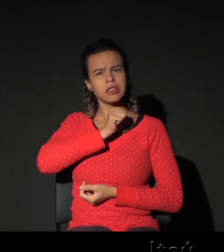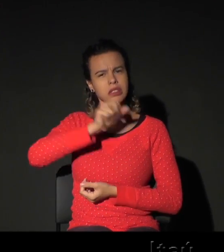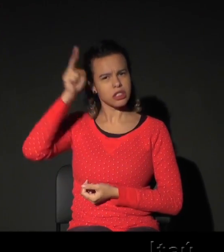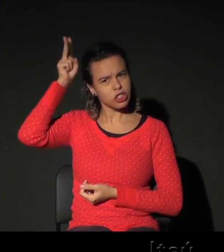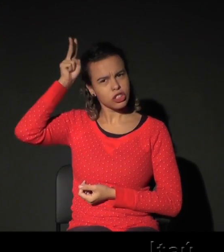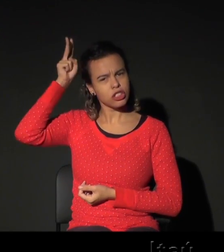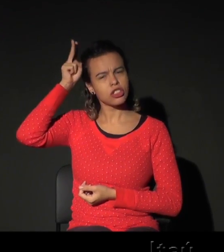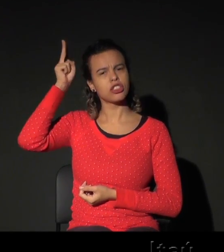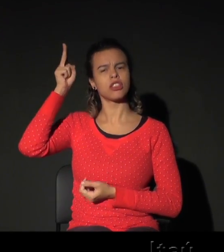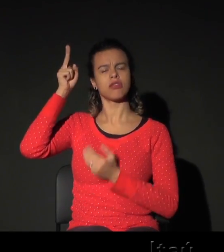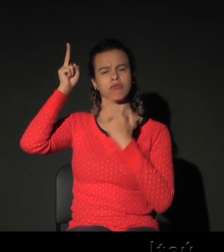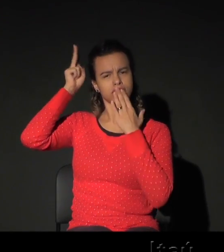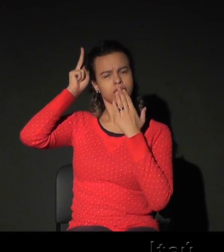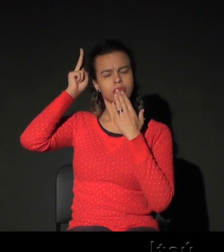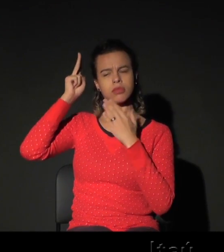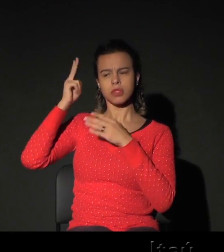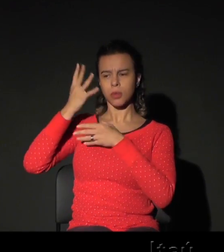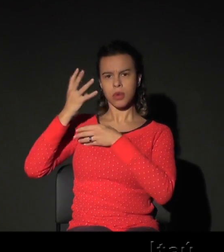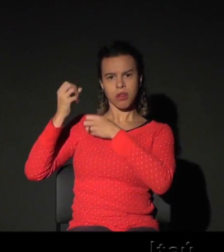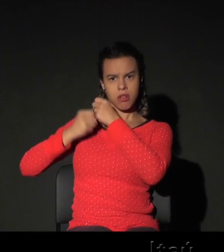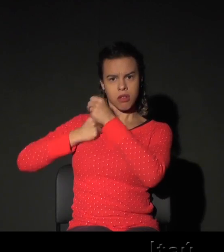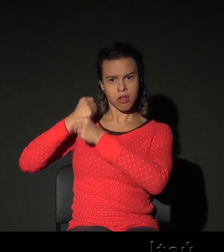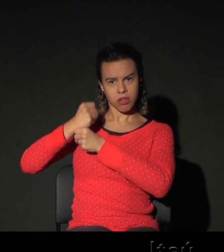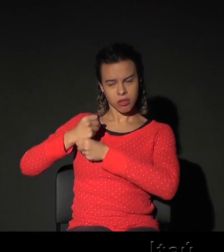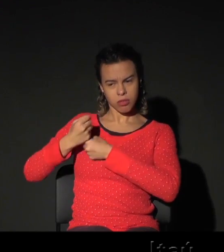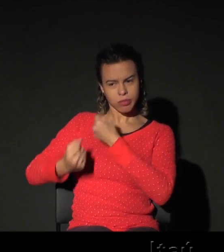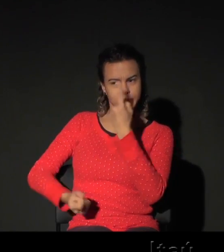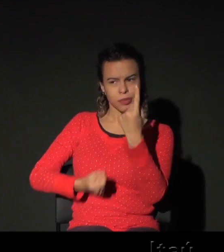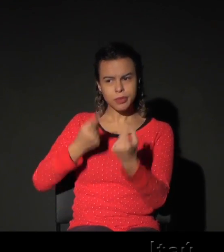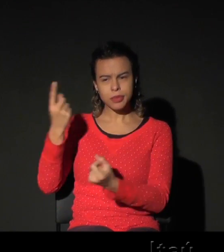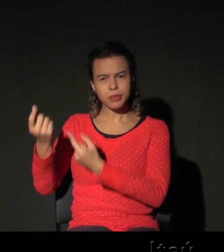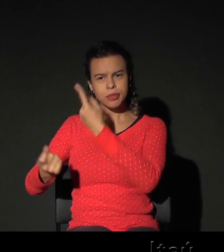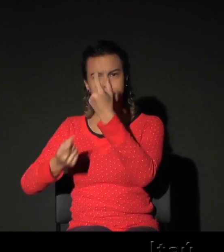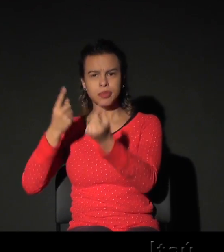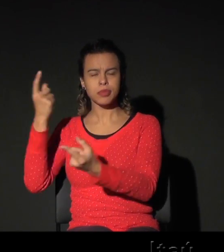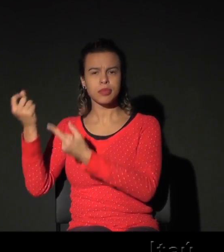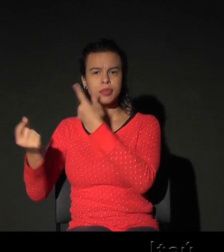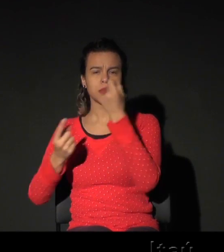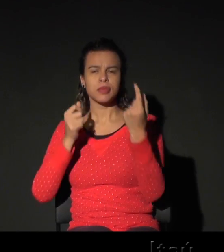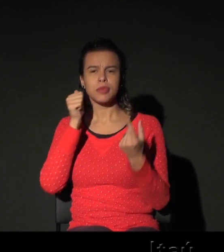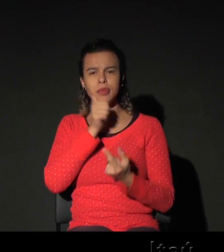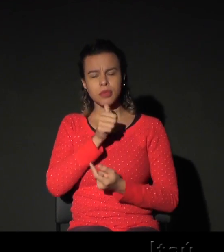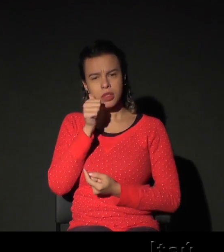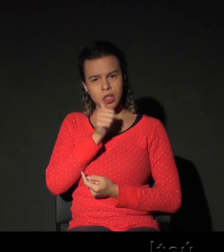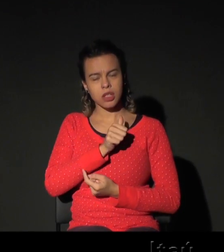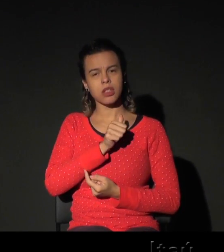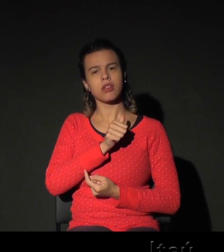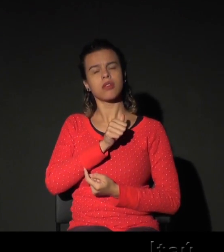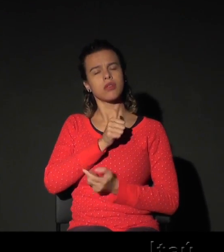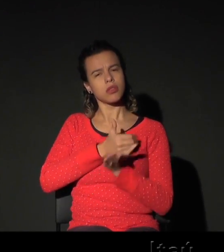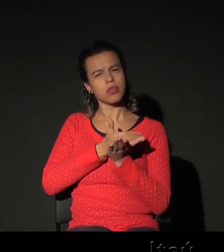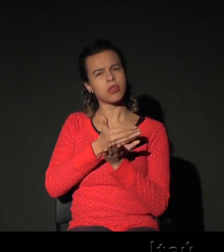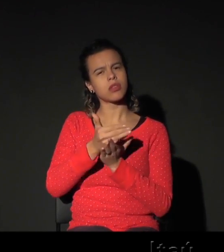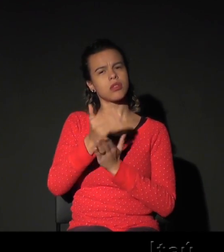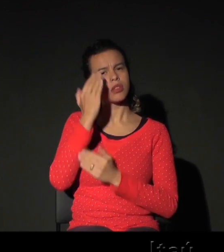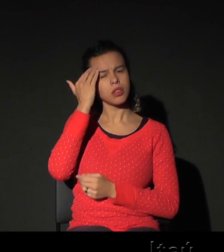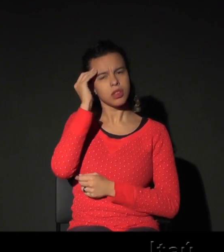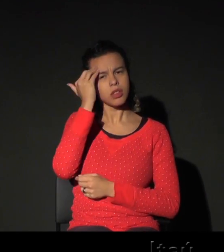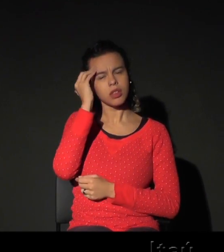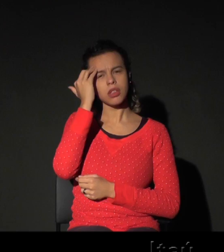dessas quatro décadas pipocaram mulheres que começaram até a